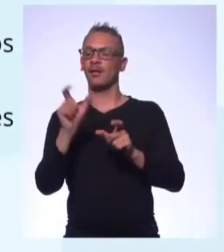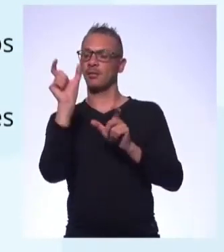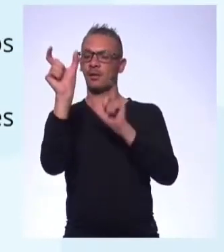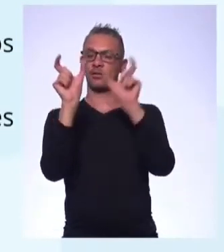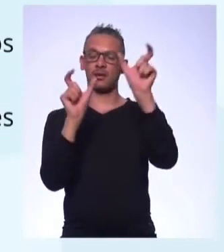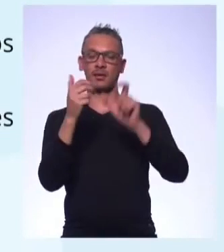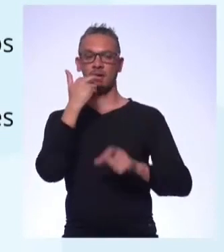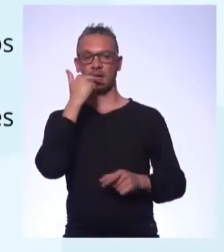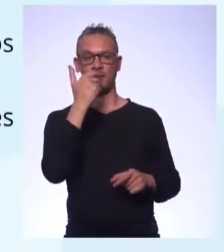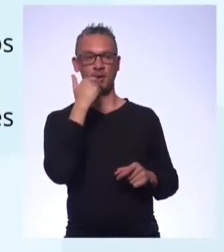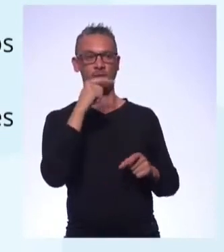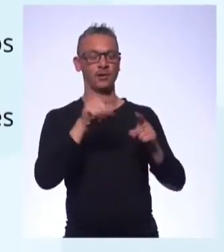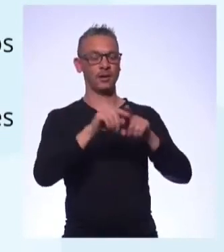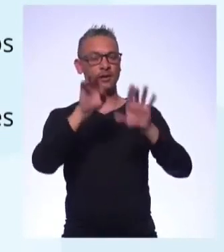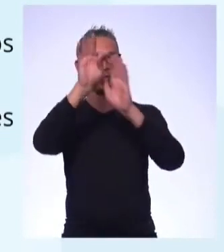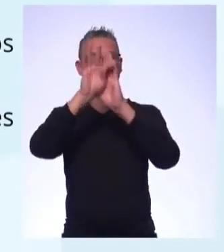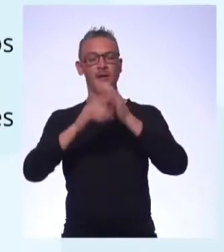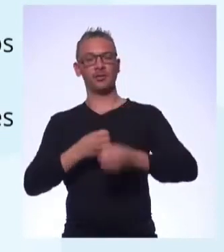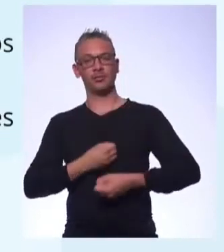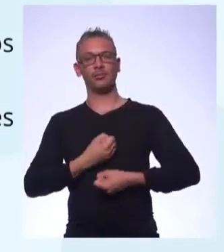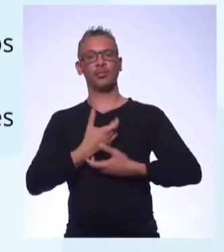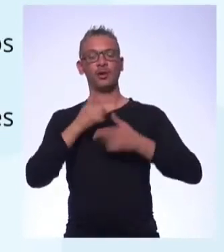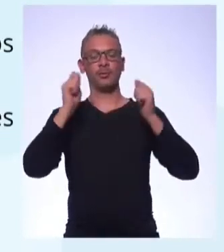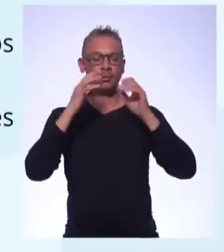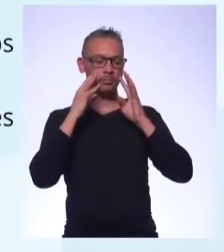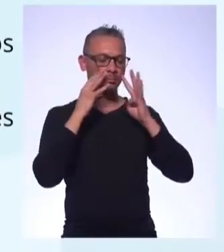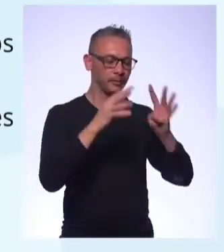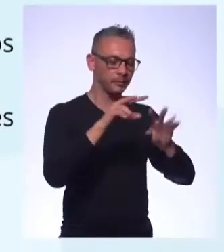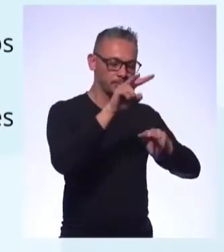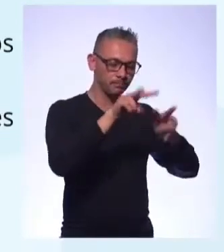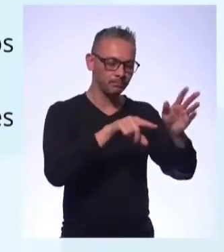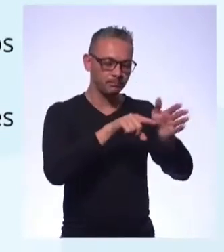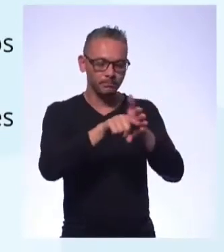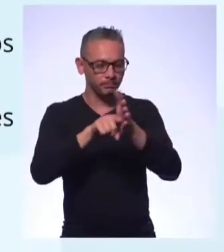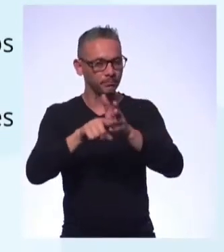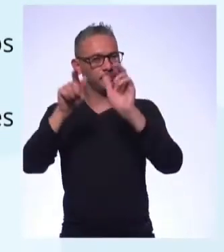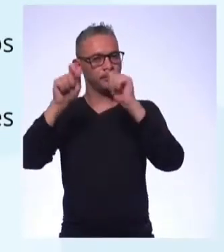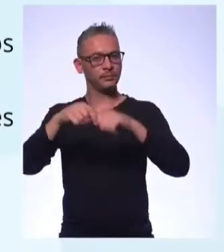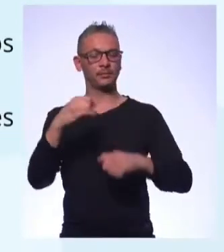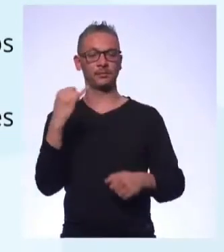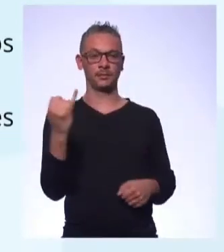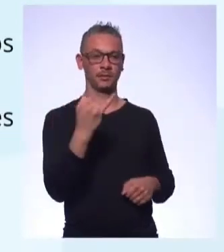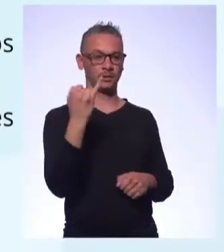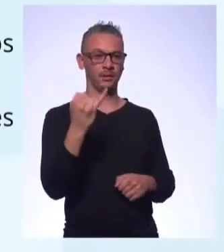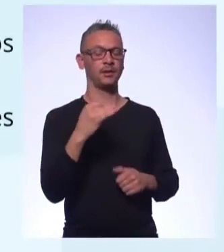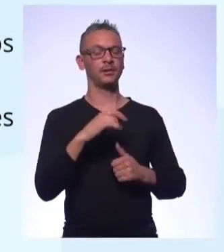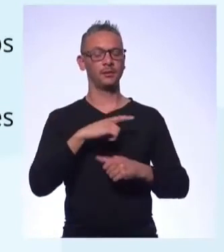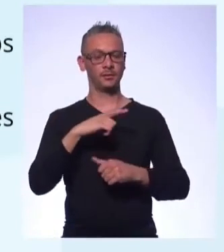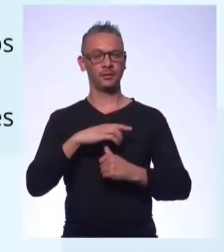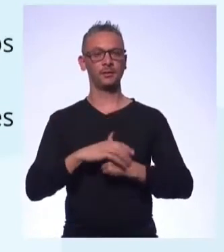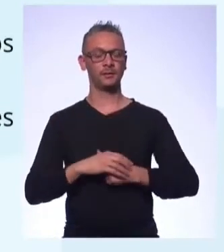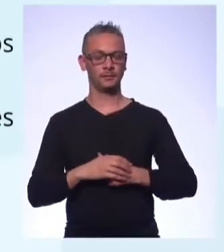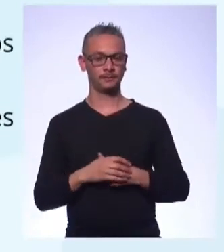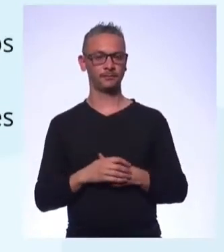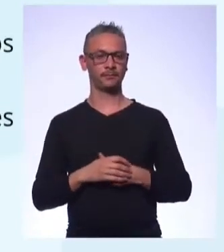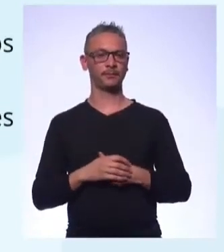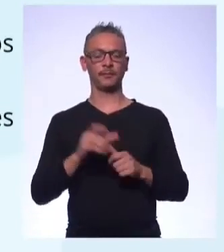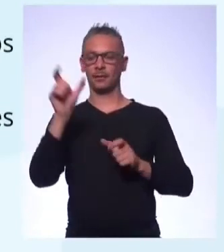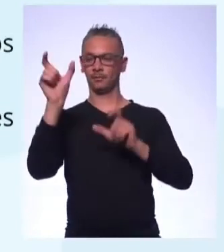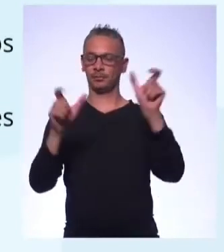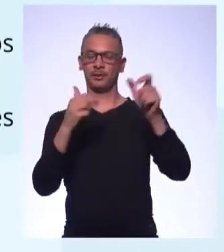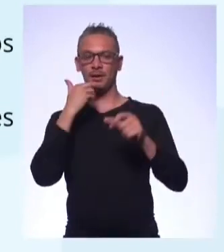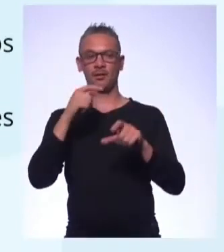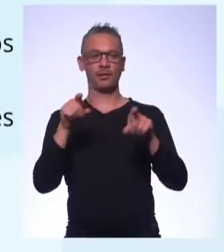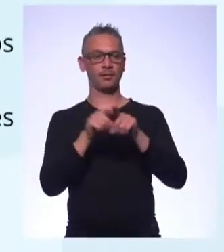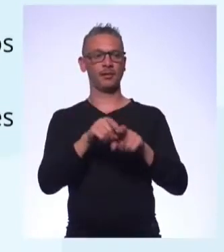aparecem nos textos poéticos e elas merecem ser analisadas, hein? Porque você vai aprender muito analisando figura de linguagem, todo mundo